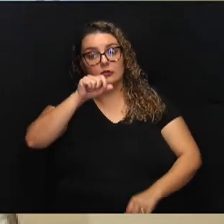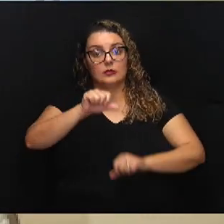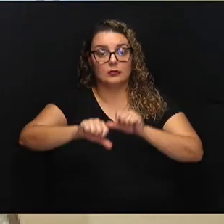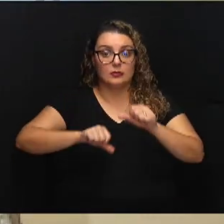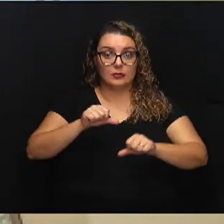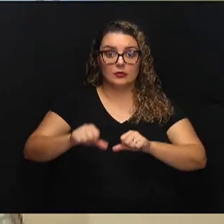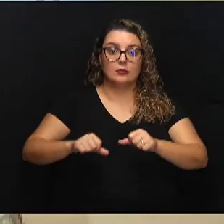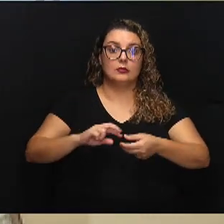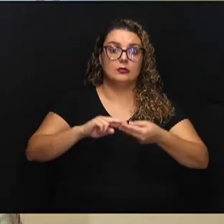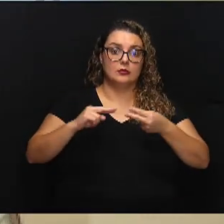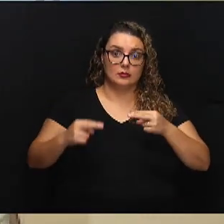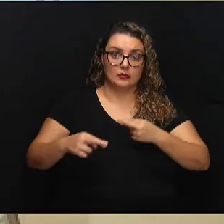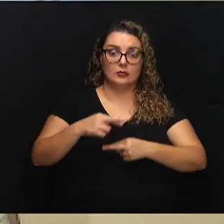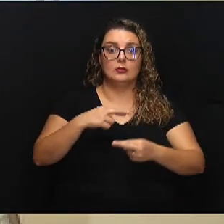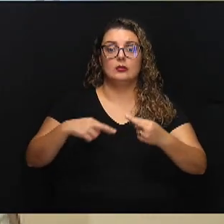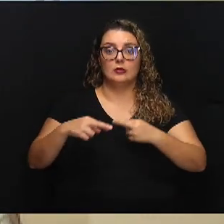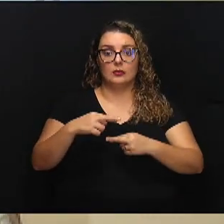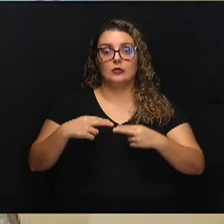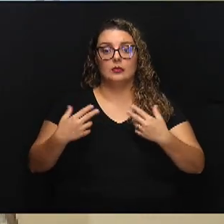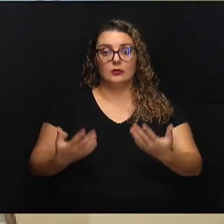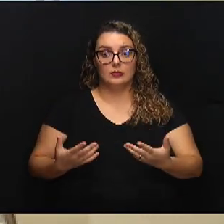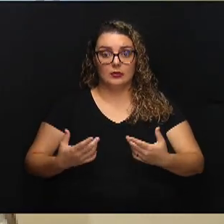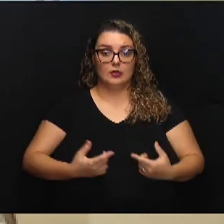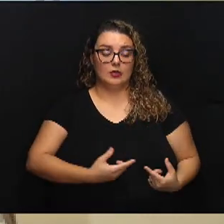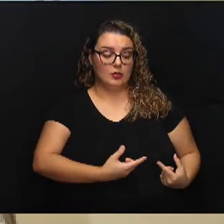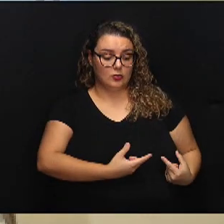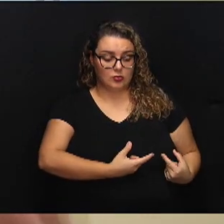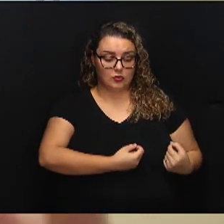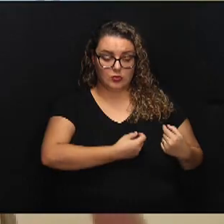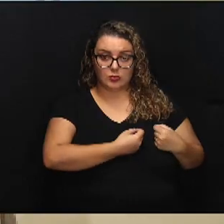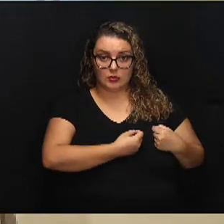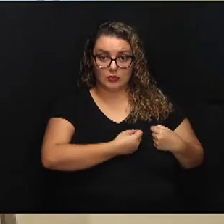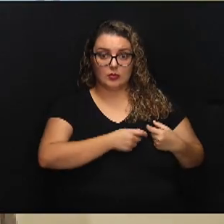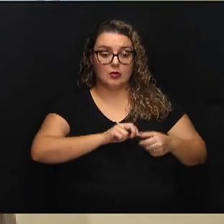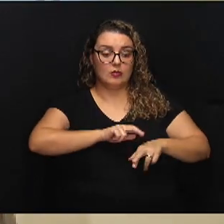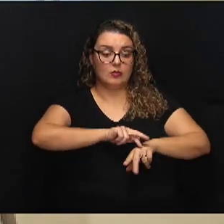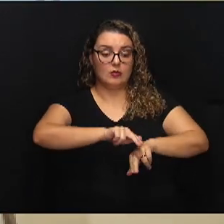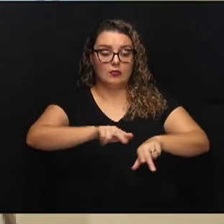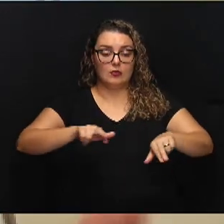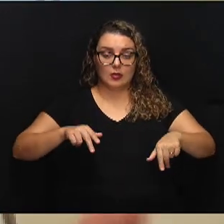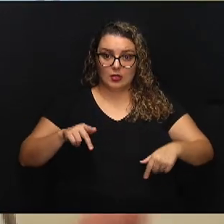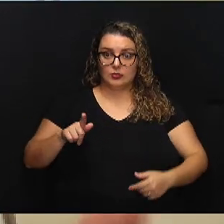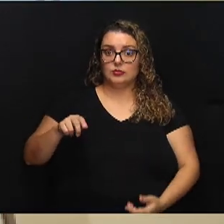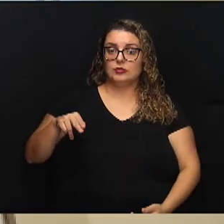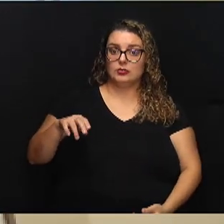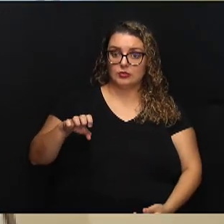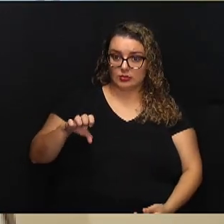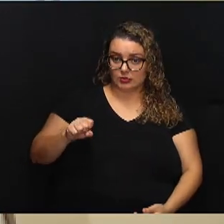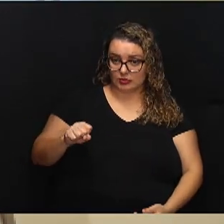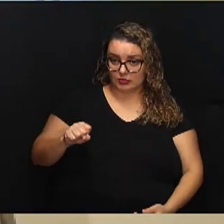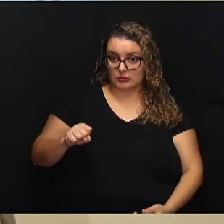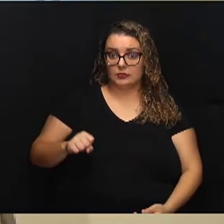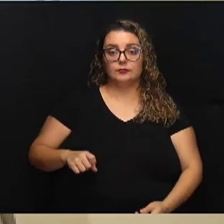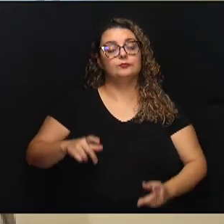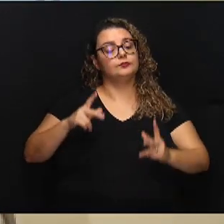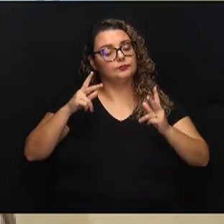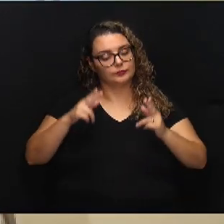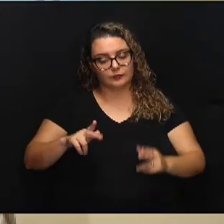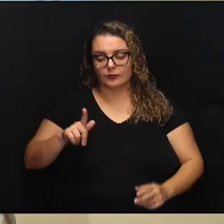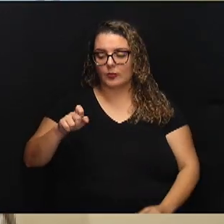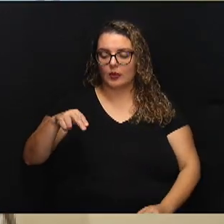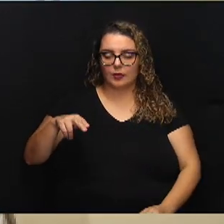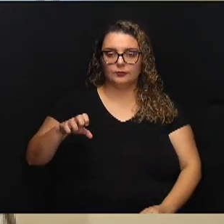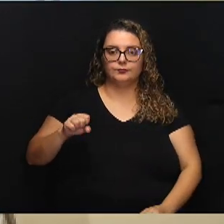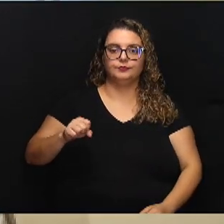alterações genéticas correlacionadas, tá? O câncer de mama, ele tem vários genes que também são os mesmos genes que